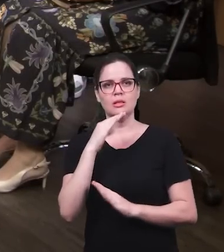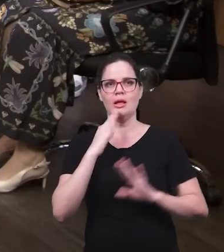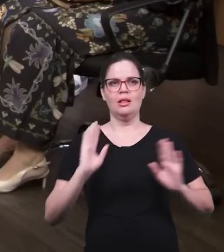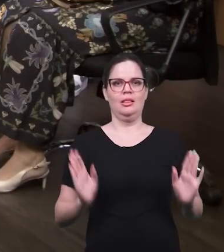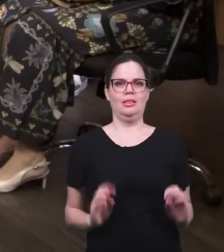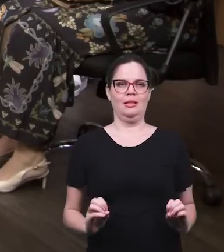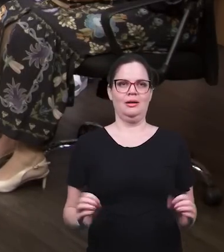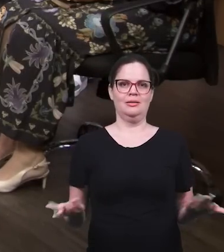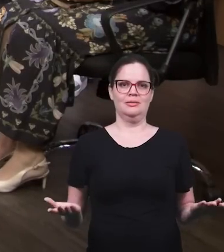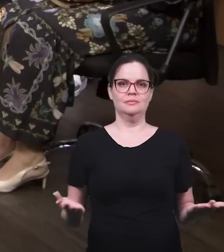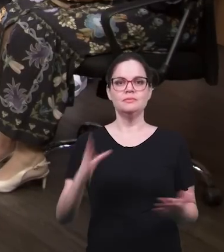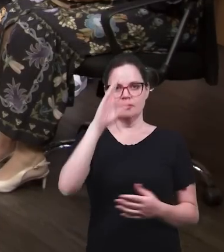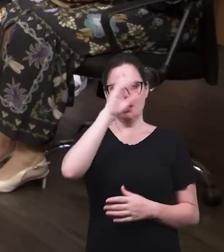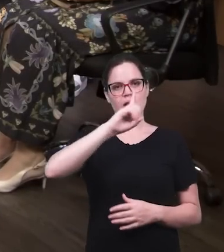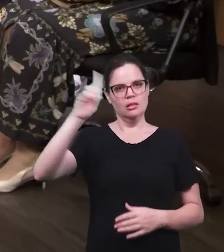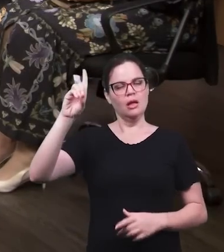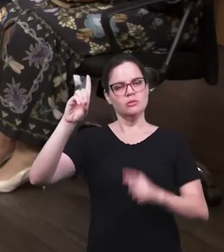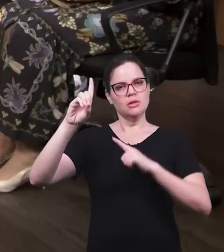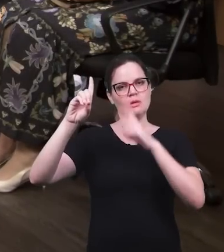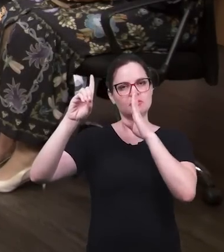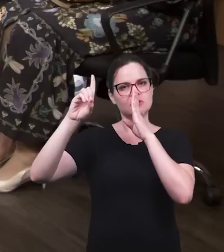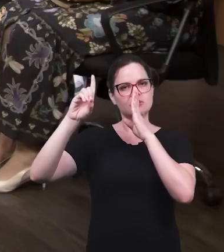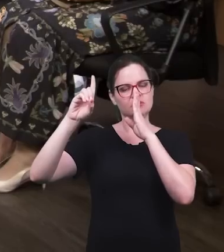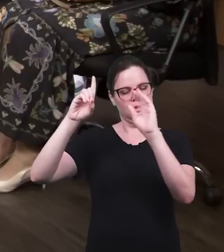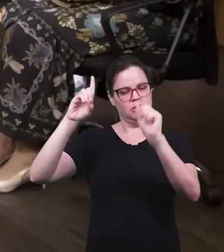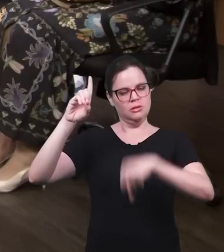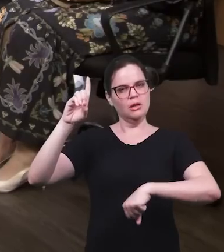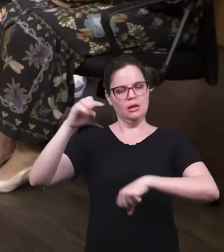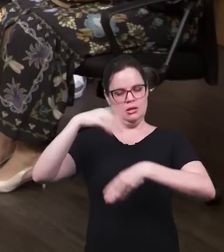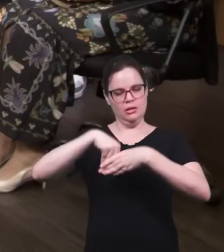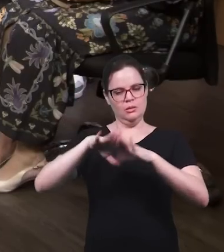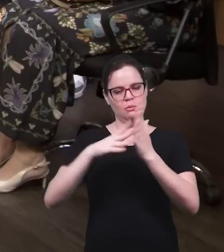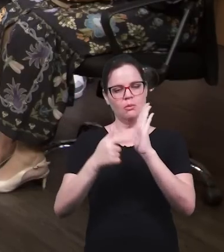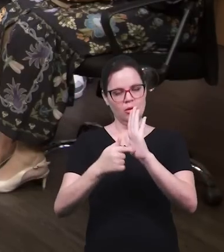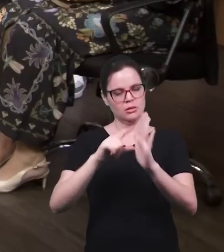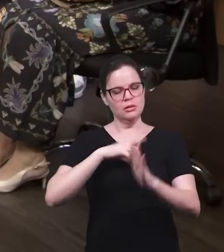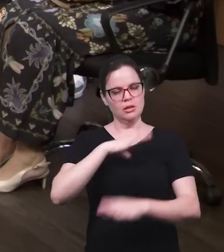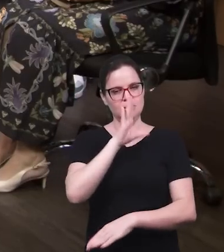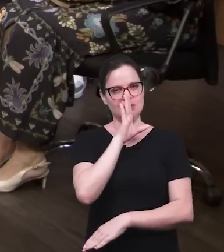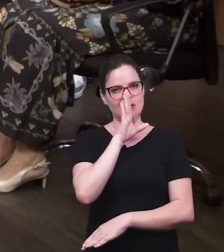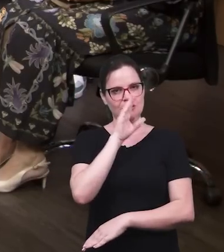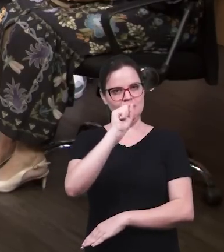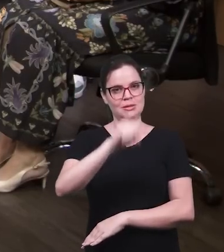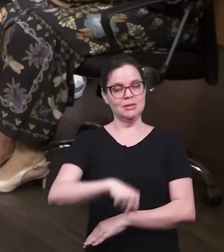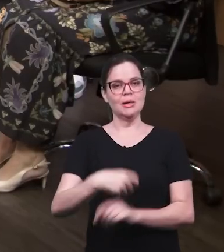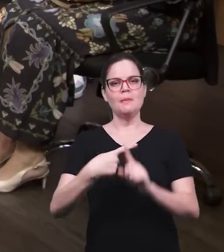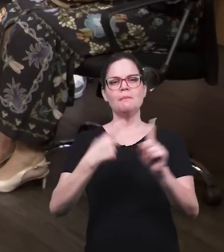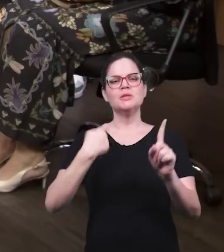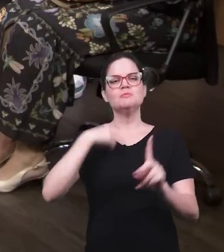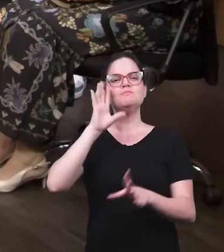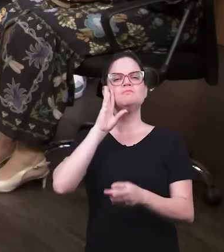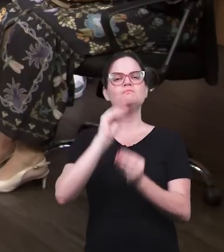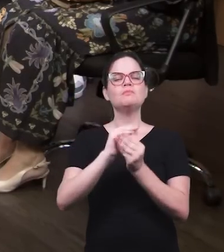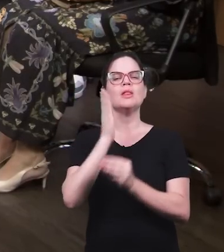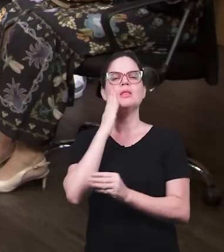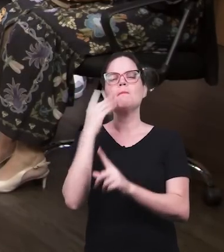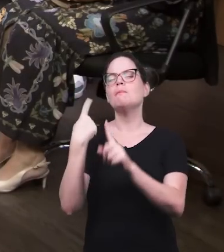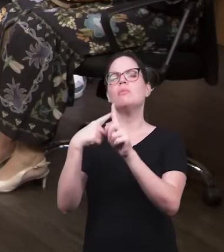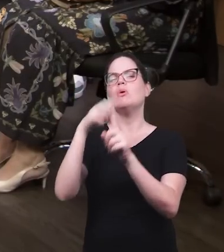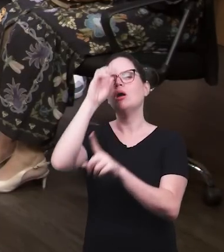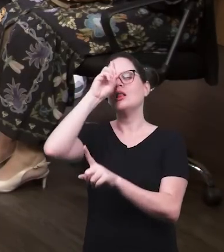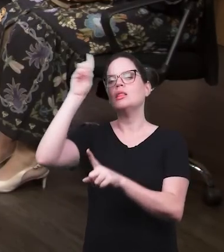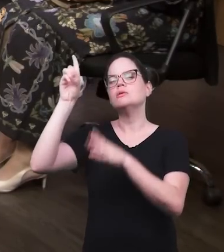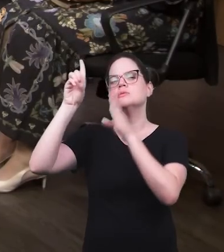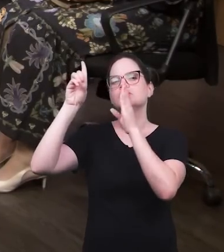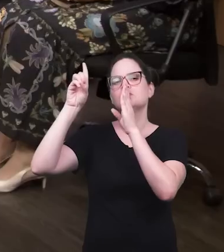isso é bíblico. O silêncio de Deus é bíblico. Agora, o que a gente precisa entender é discernir por que Deus